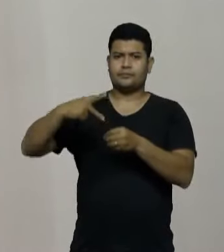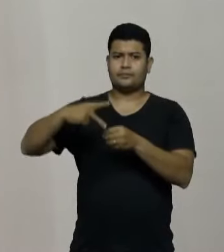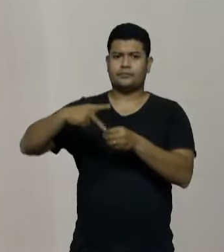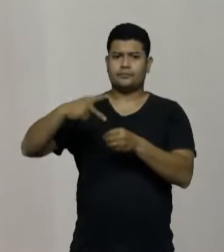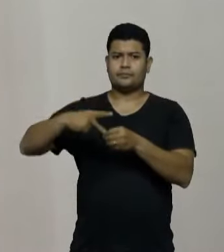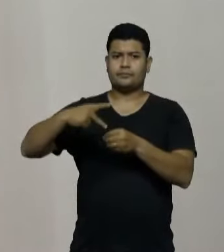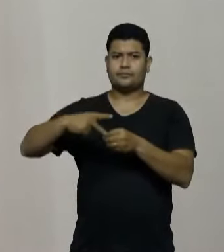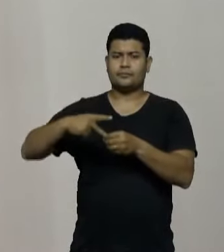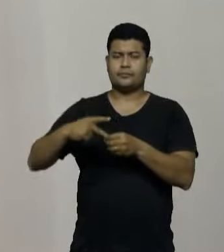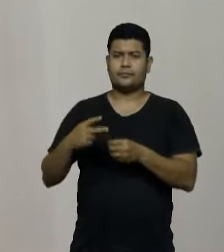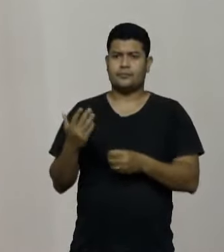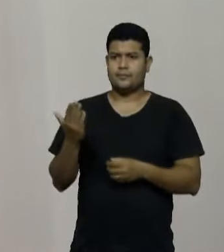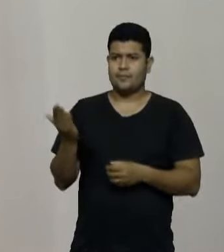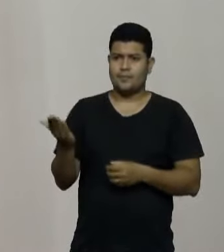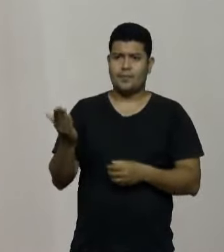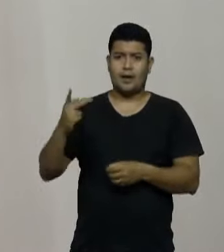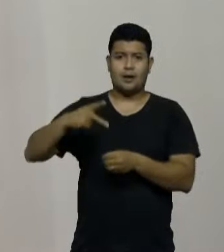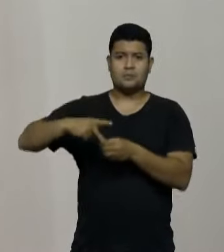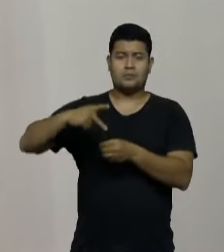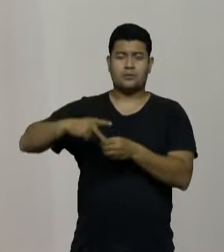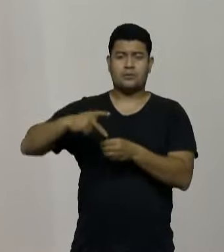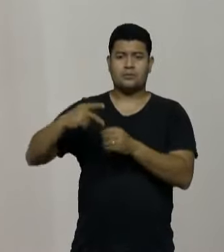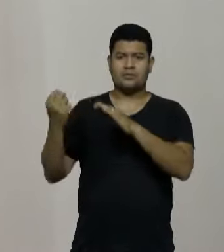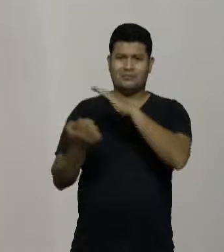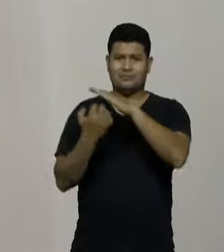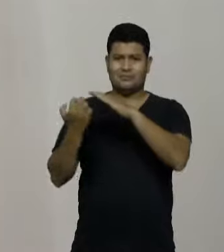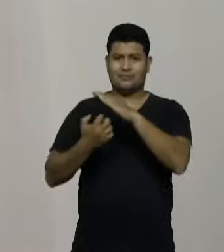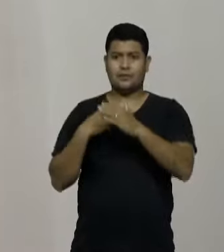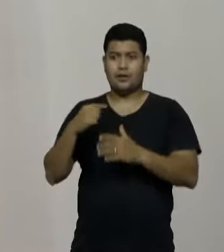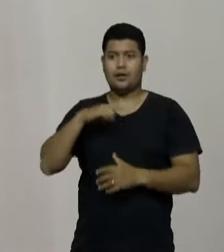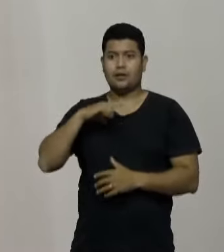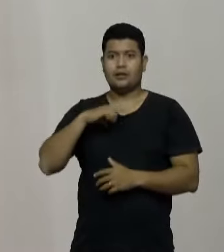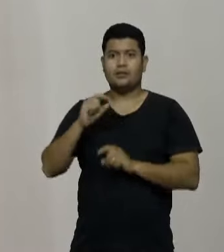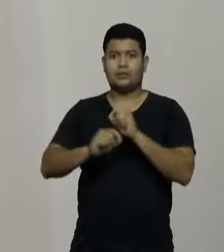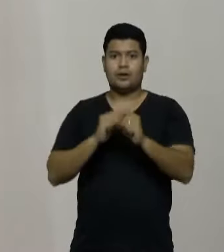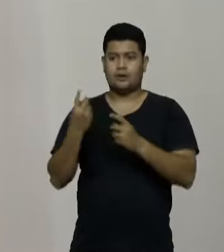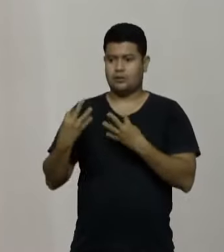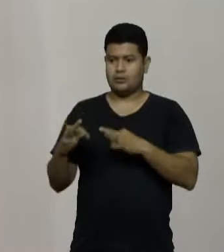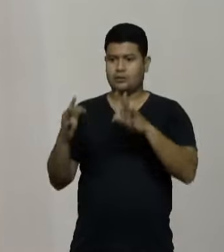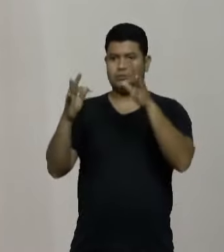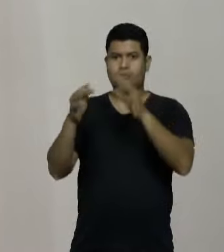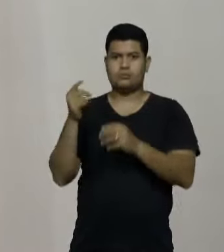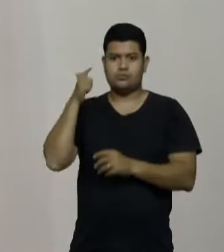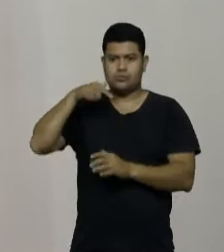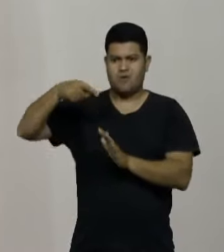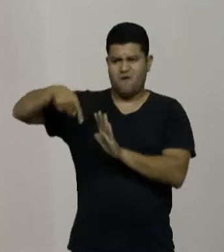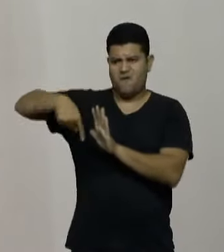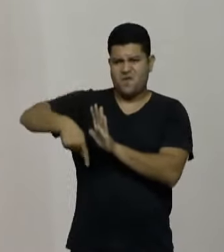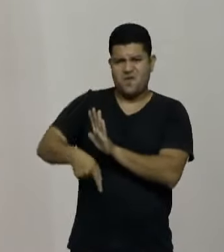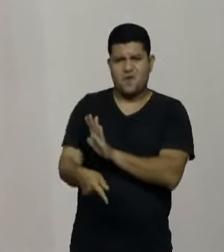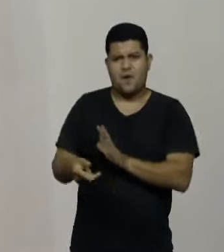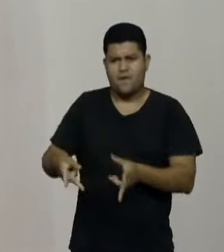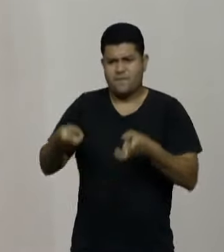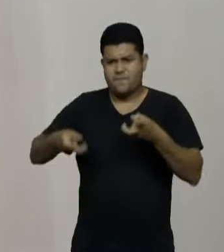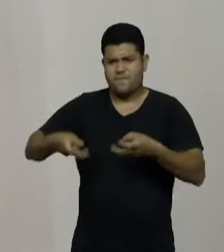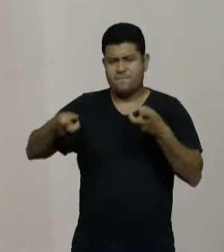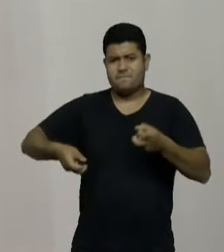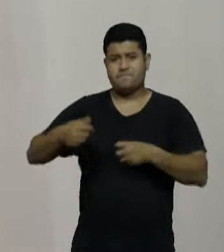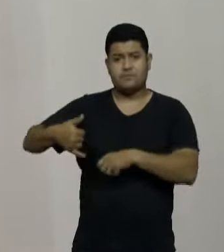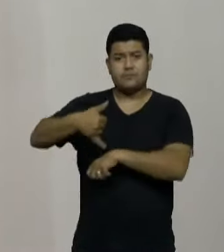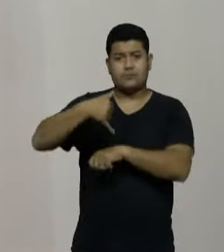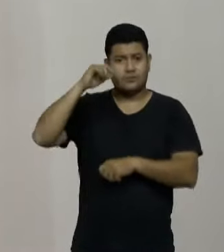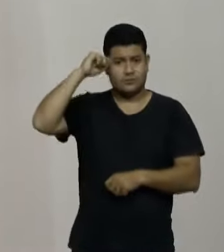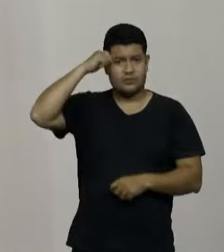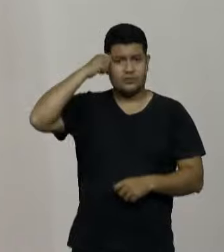e a Petrobras detém a tecnologia de perfuração de petróleo, de extrair o petróleo em águas profundas e também